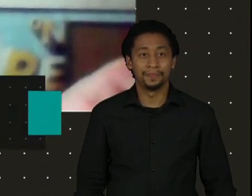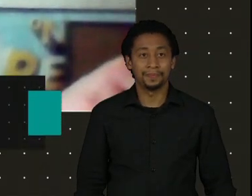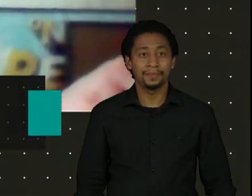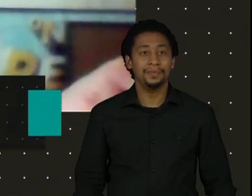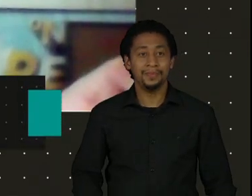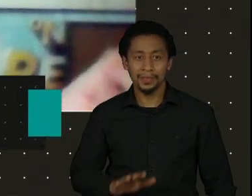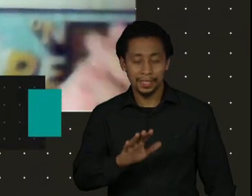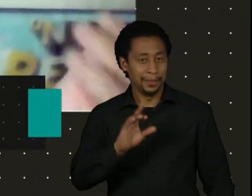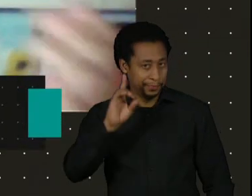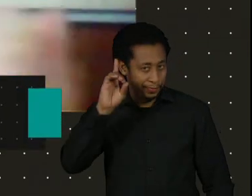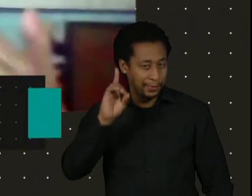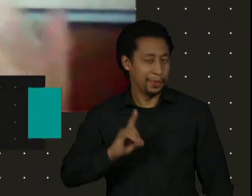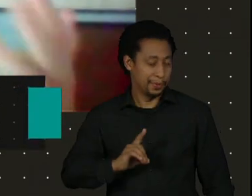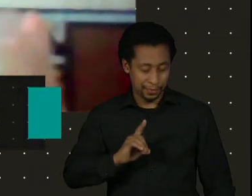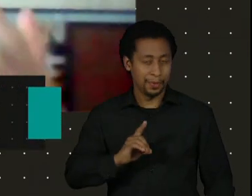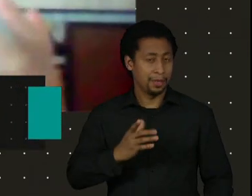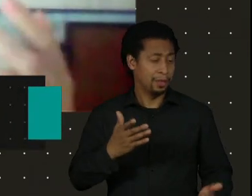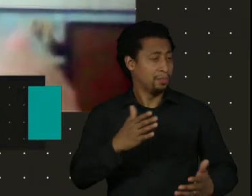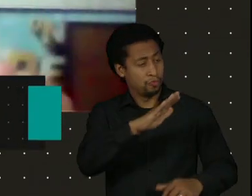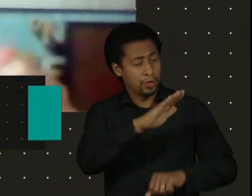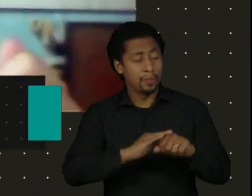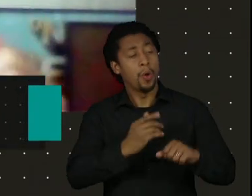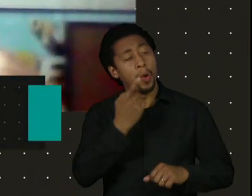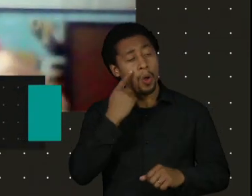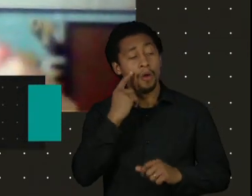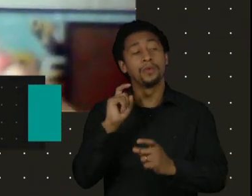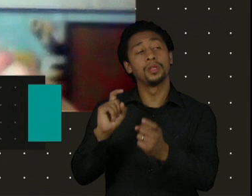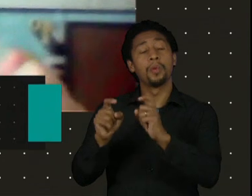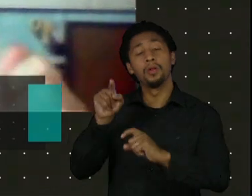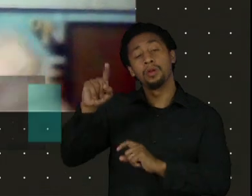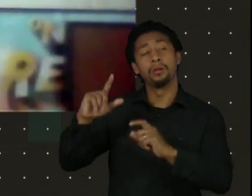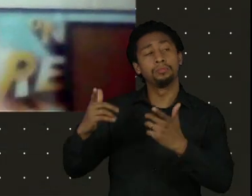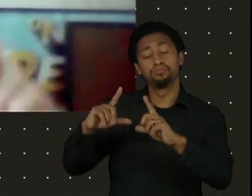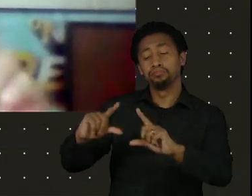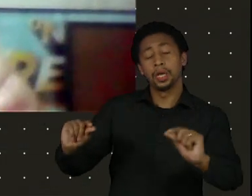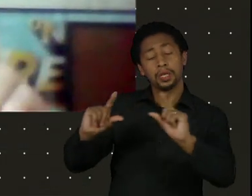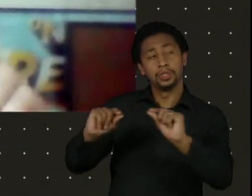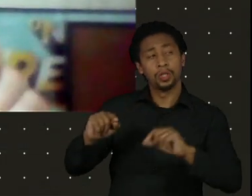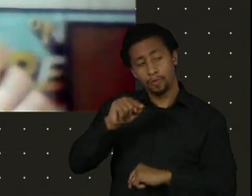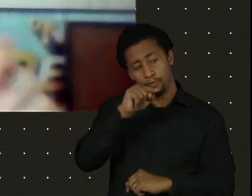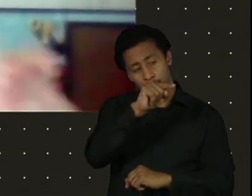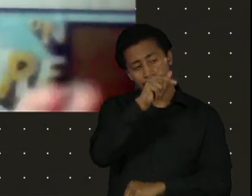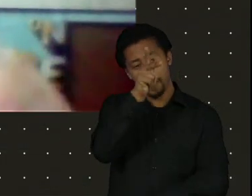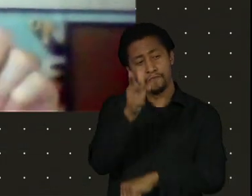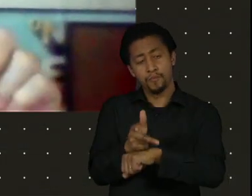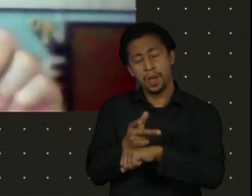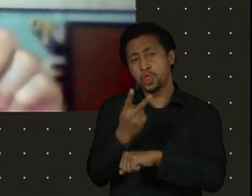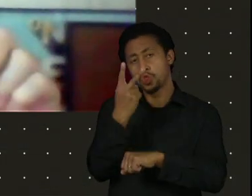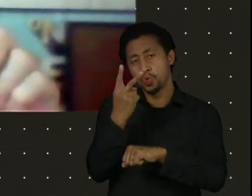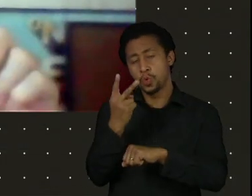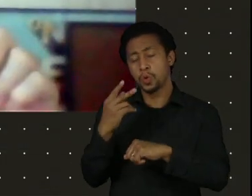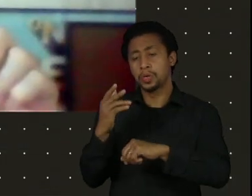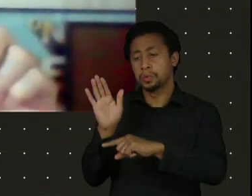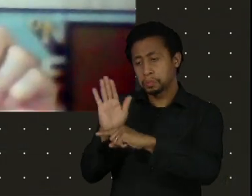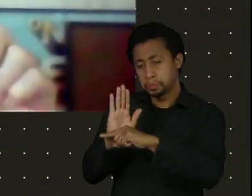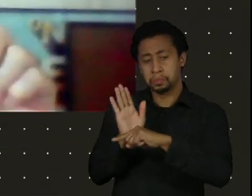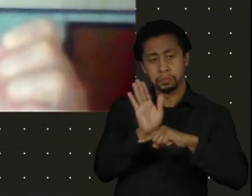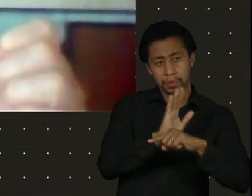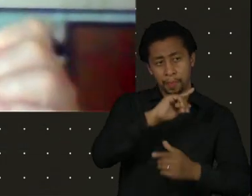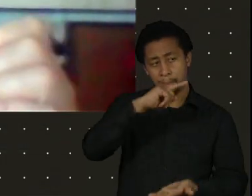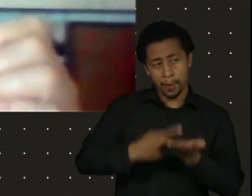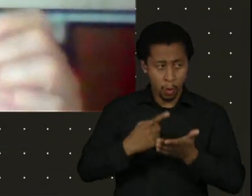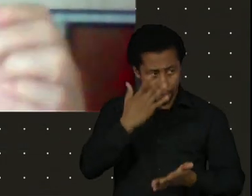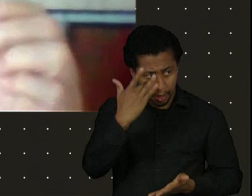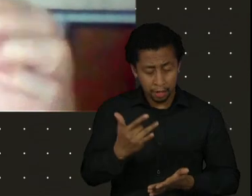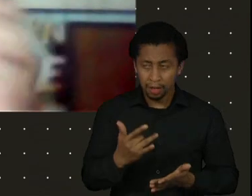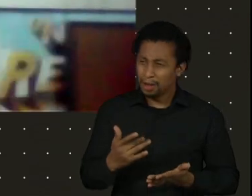e fala assim, olha, eu tenho que ir a Brasília porque vai ter uma reunião, não sei o que, não sei o que. E você filma as duas cenas que estão programadas para amanhã. Aí